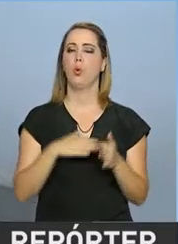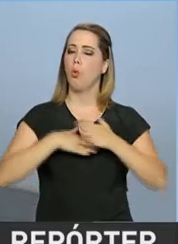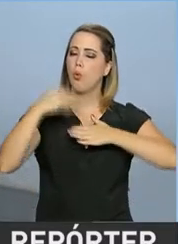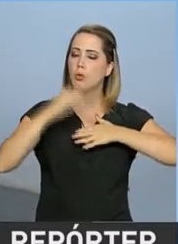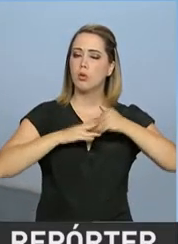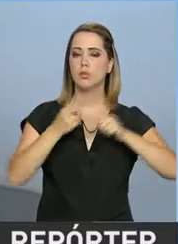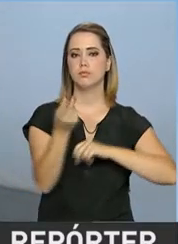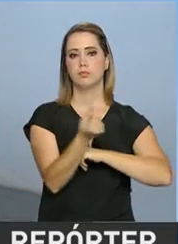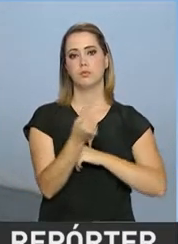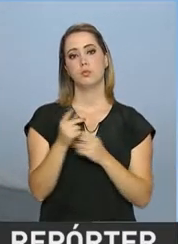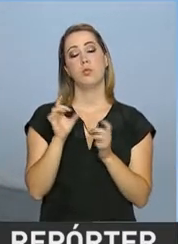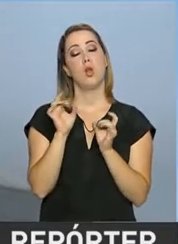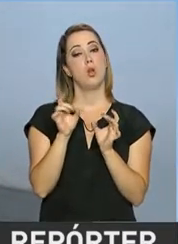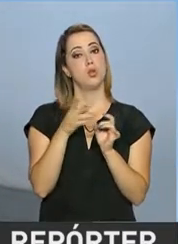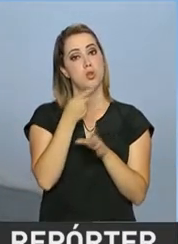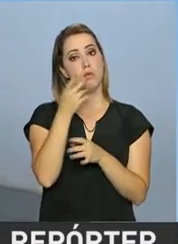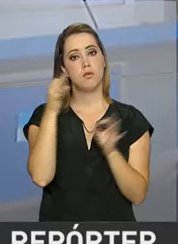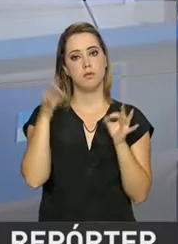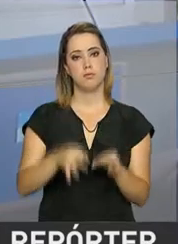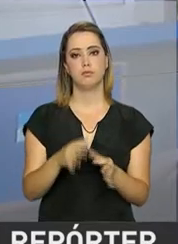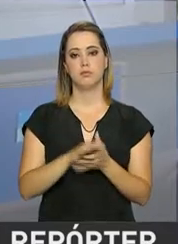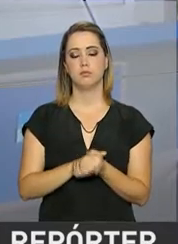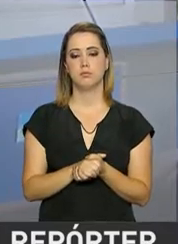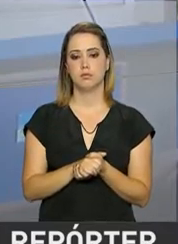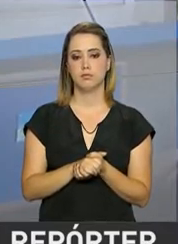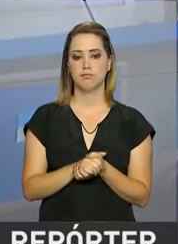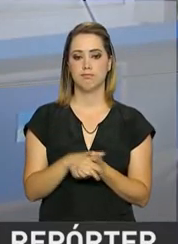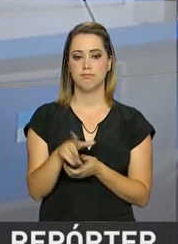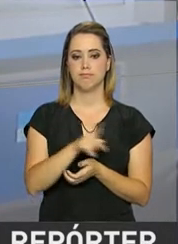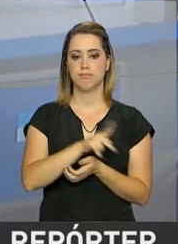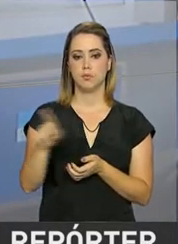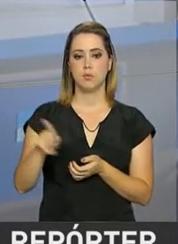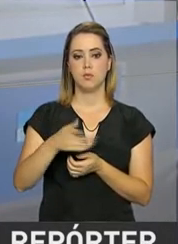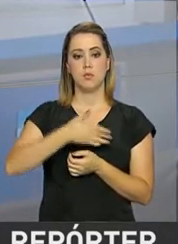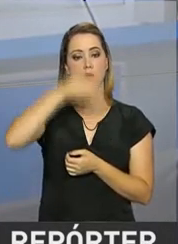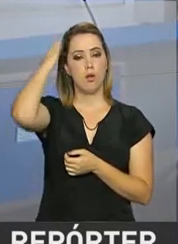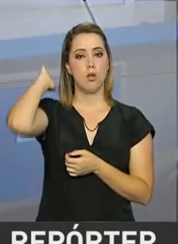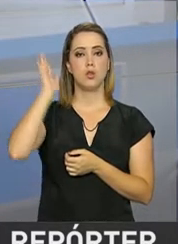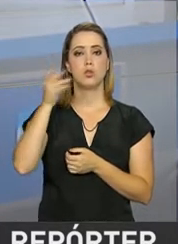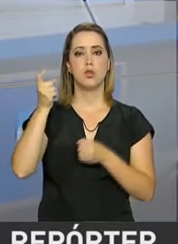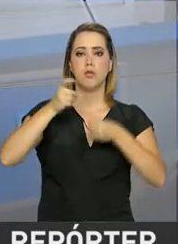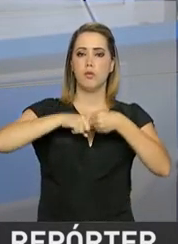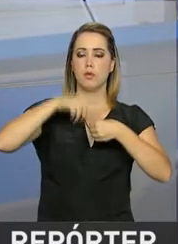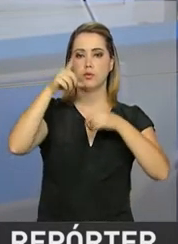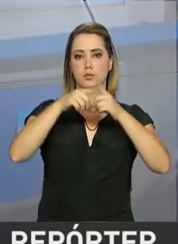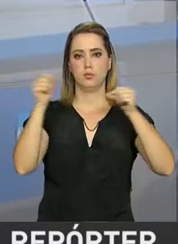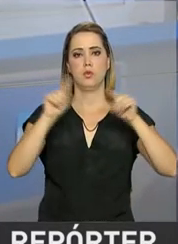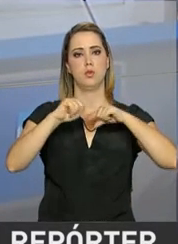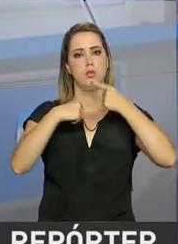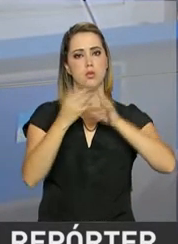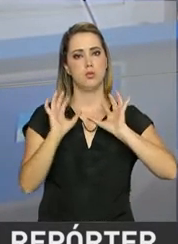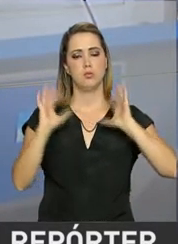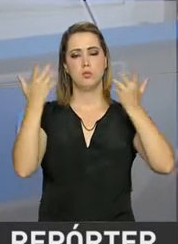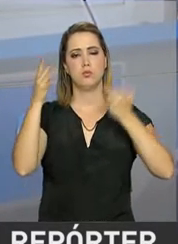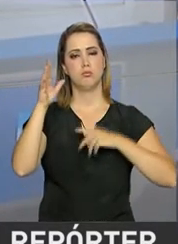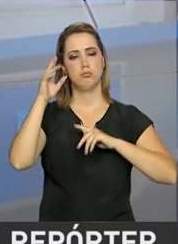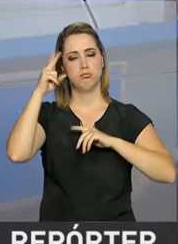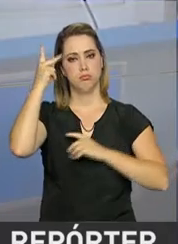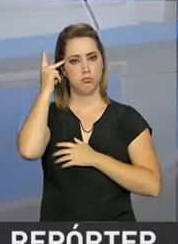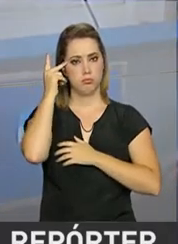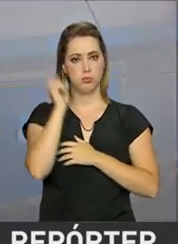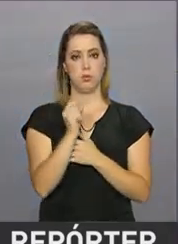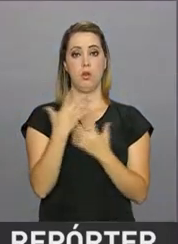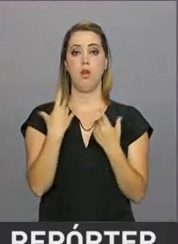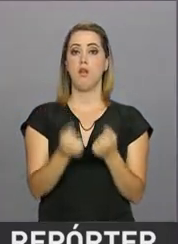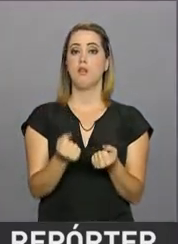valor, não é? Só para deixar isso bem claro. E o presidente Michel Temer já retornou a Brasília após o evento em Ribeirão Preto. Nós vamos